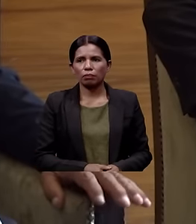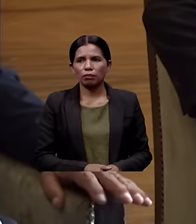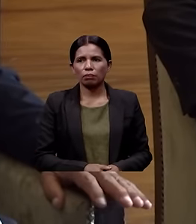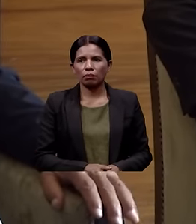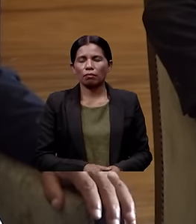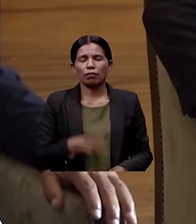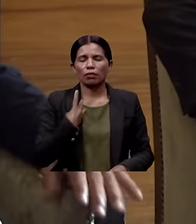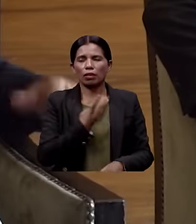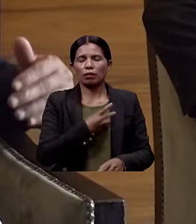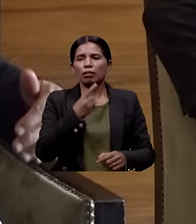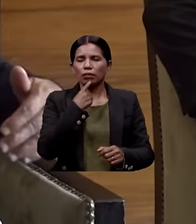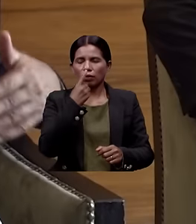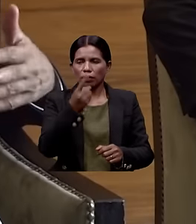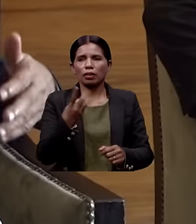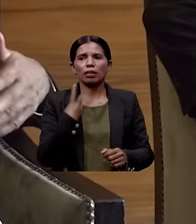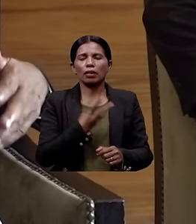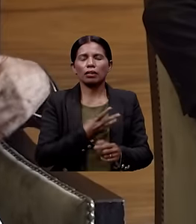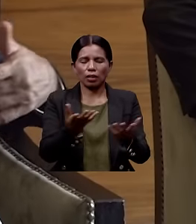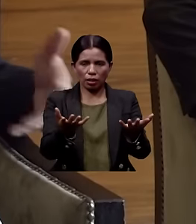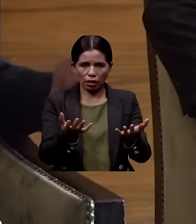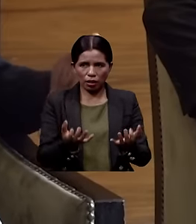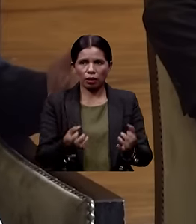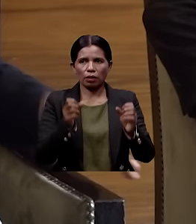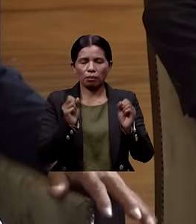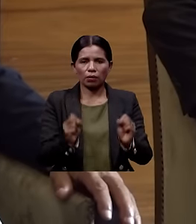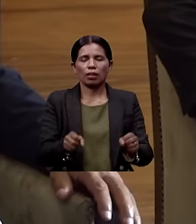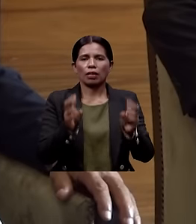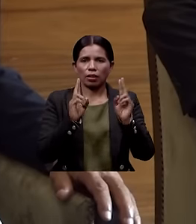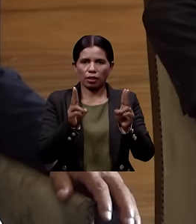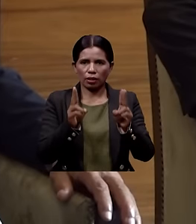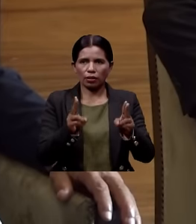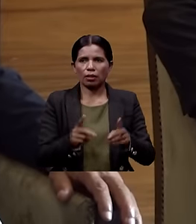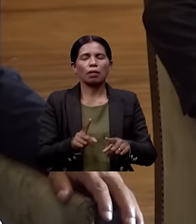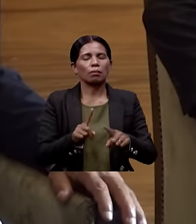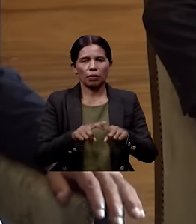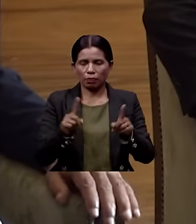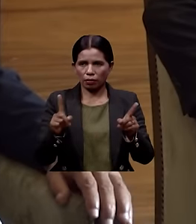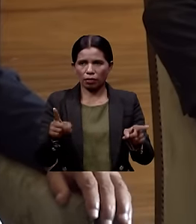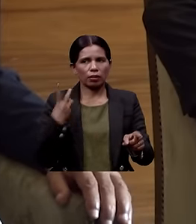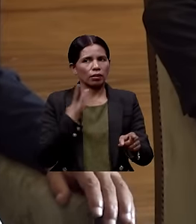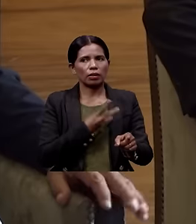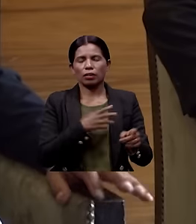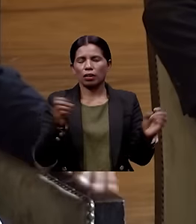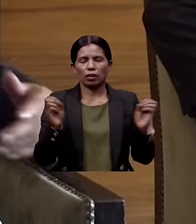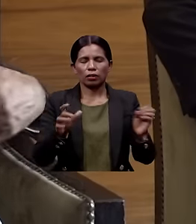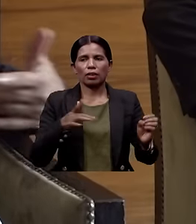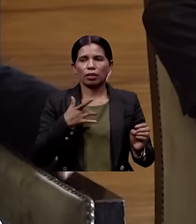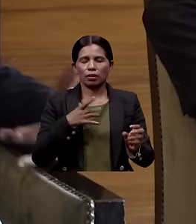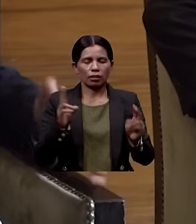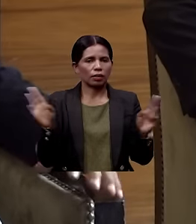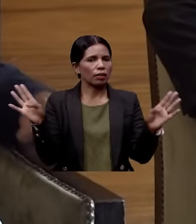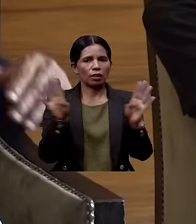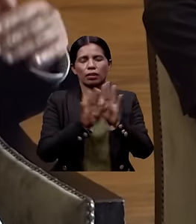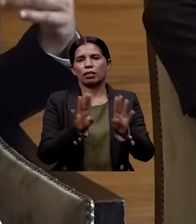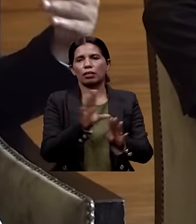a tu de encarga, de encarga, botei bela e lalais. Mas, e tá lá os ansios, e tá com a mata mais